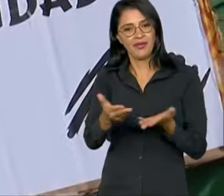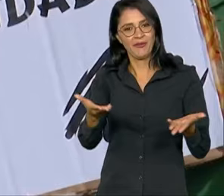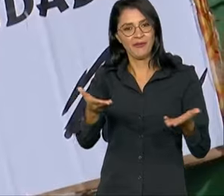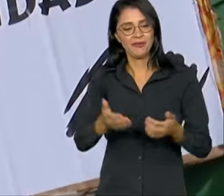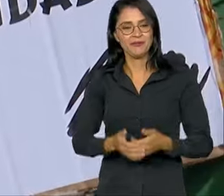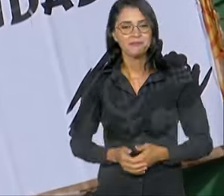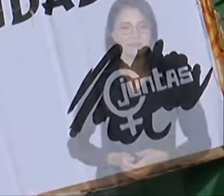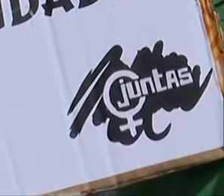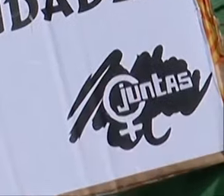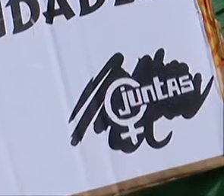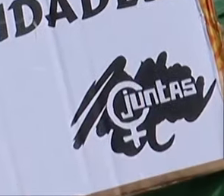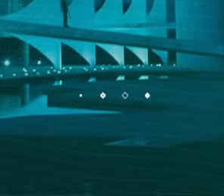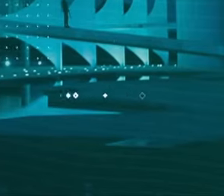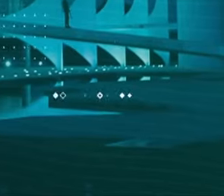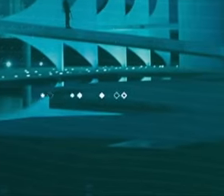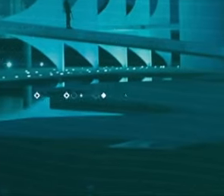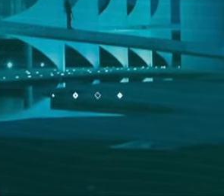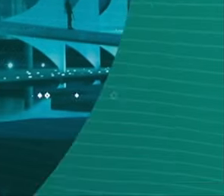ar.